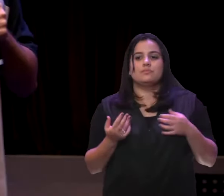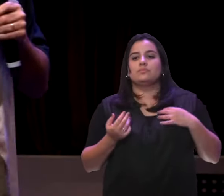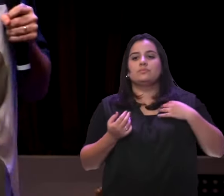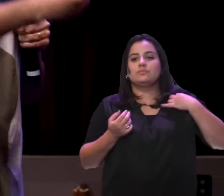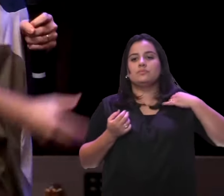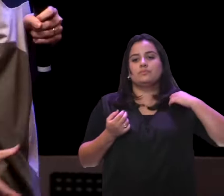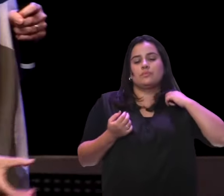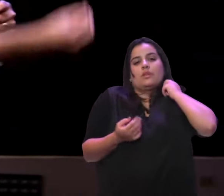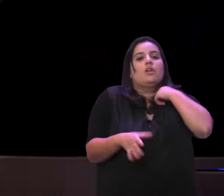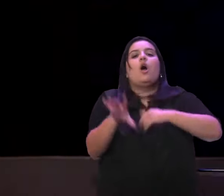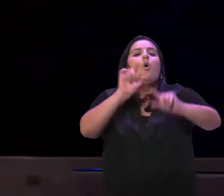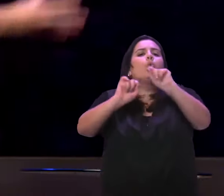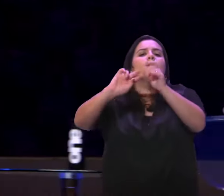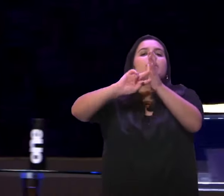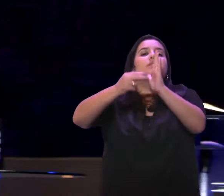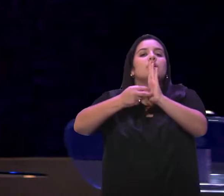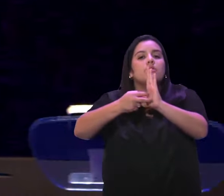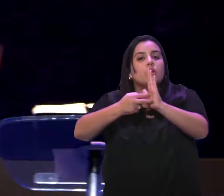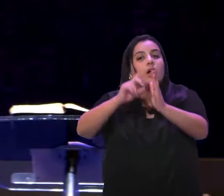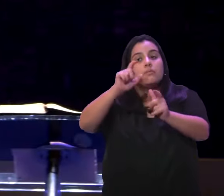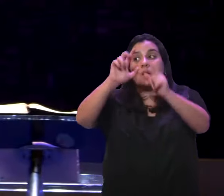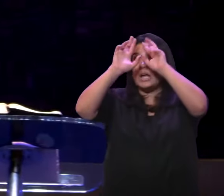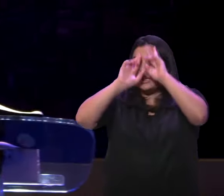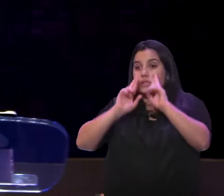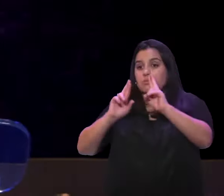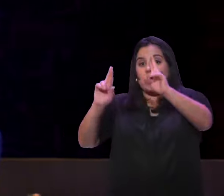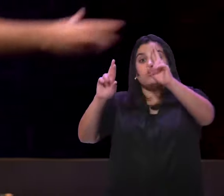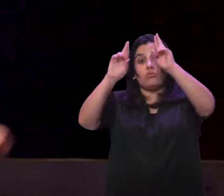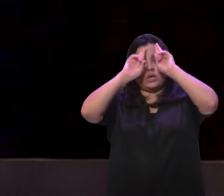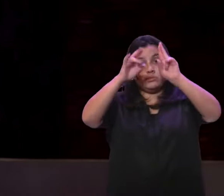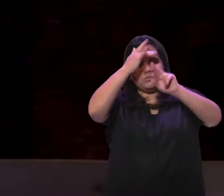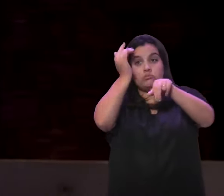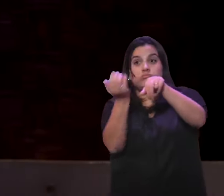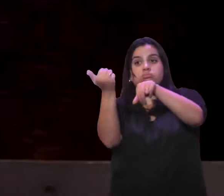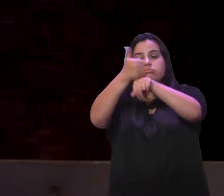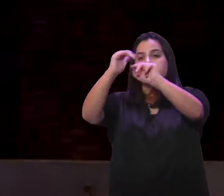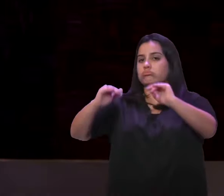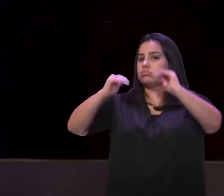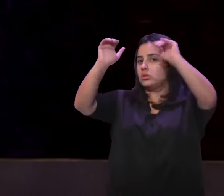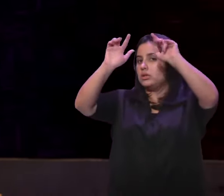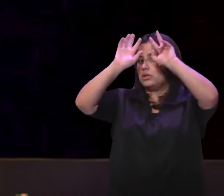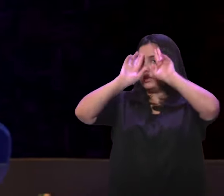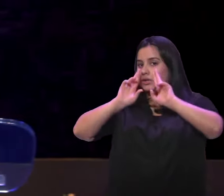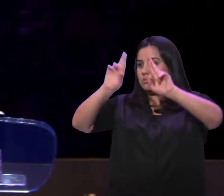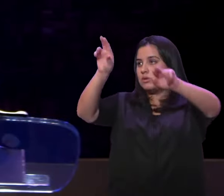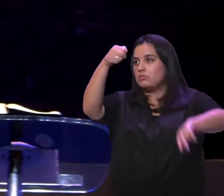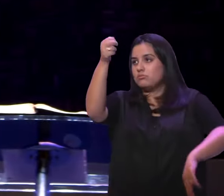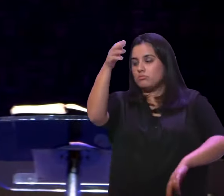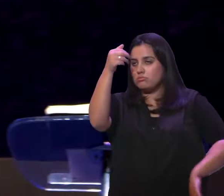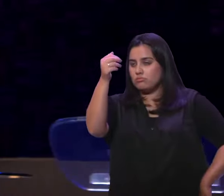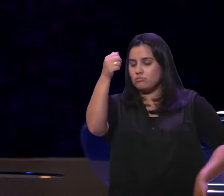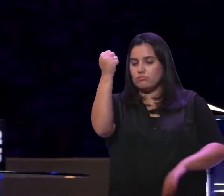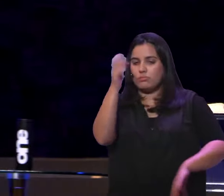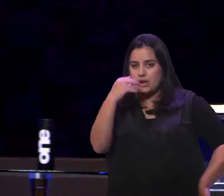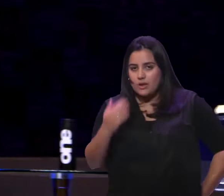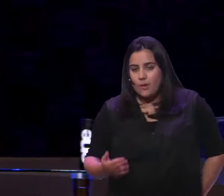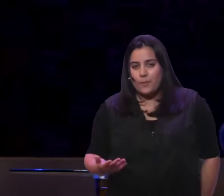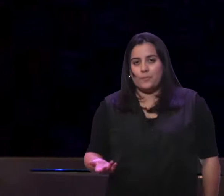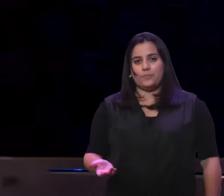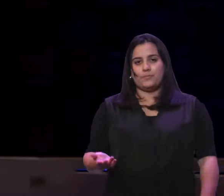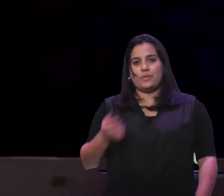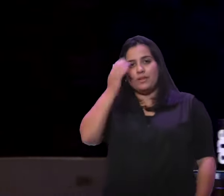O que significa respeito? Respeito às autoridades, respeito à pátria. Você não